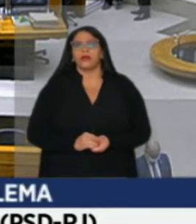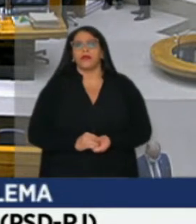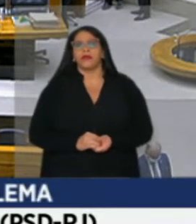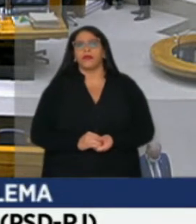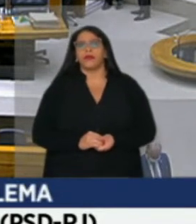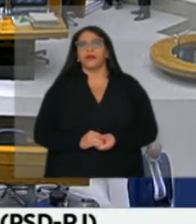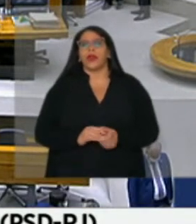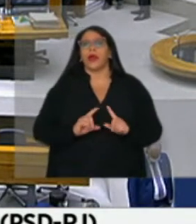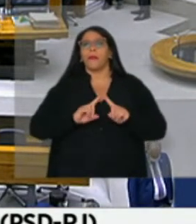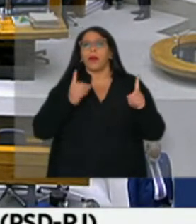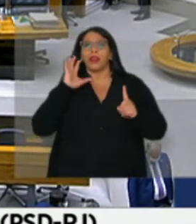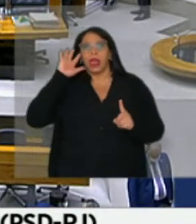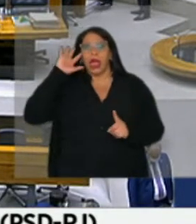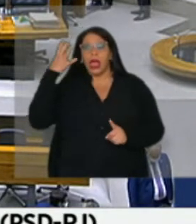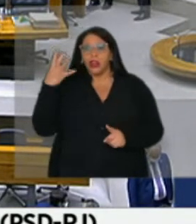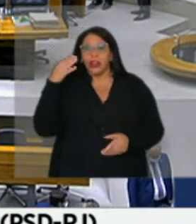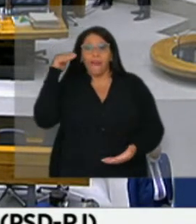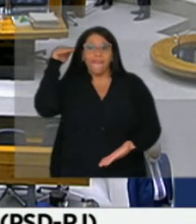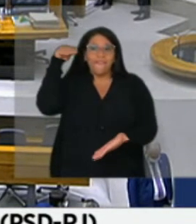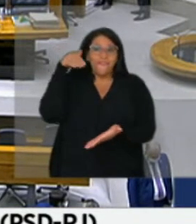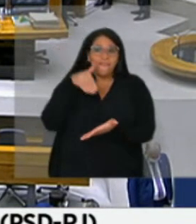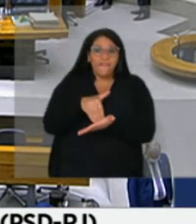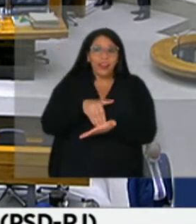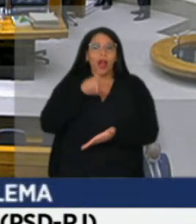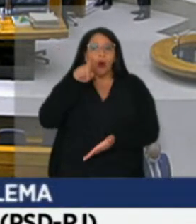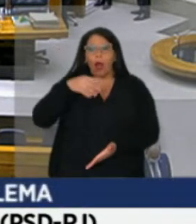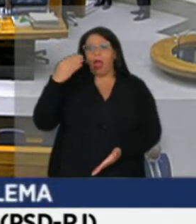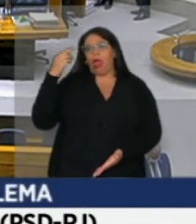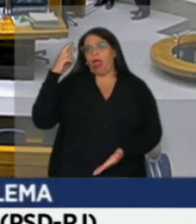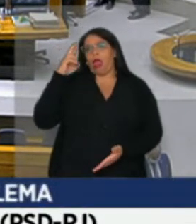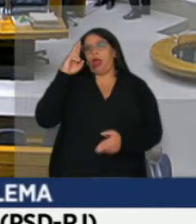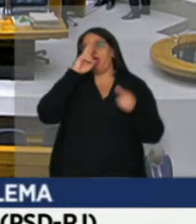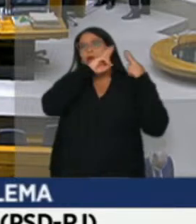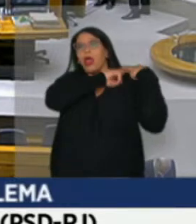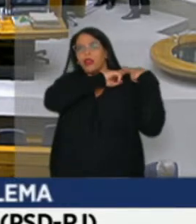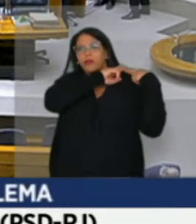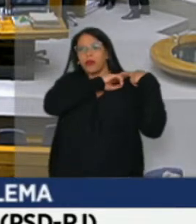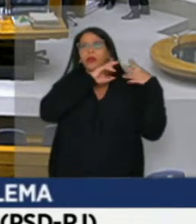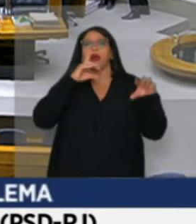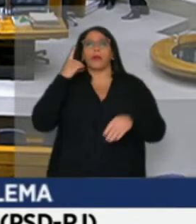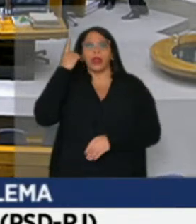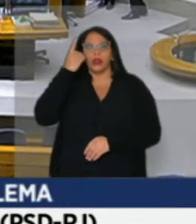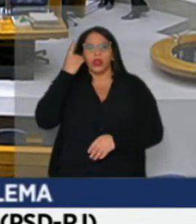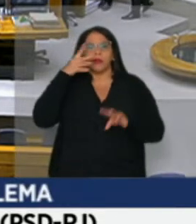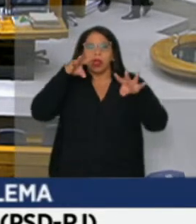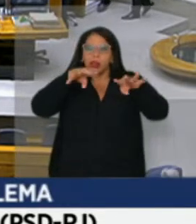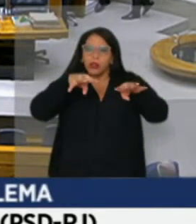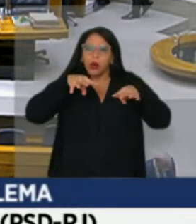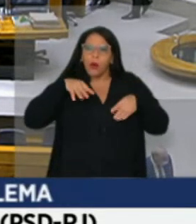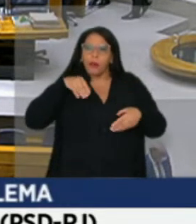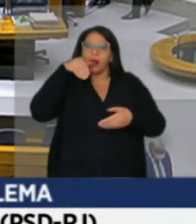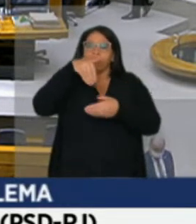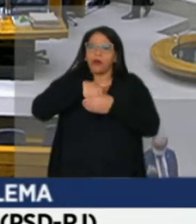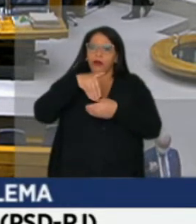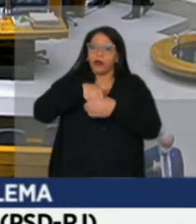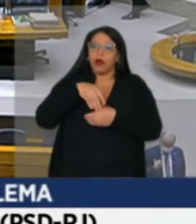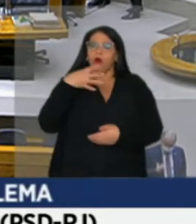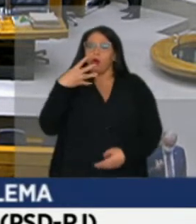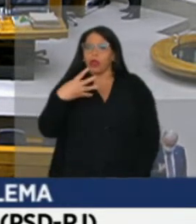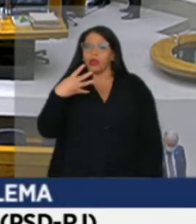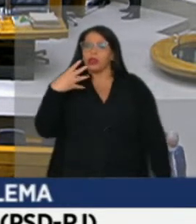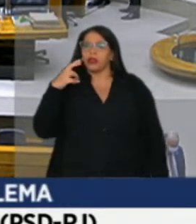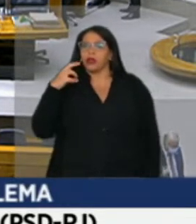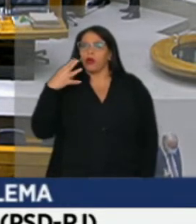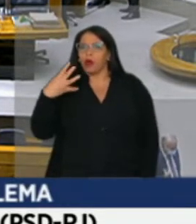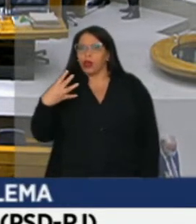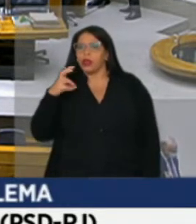Mas a decisão final cabe ao plenário e é essa decisão que está sendo tomada nesse momento. Até agora, 445